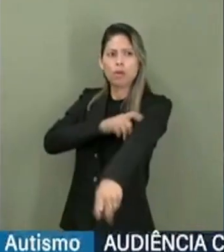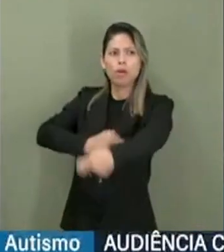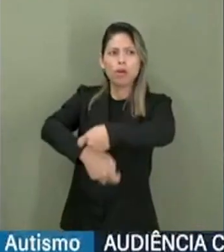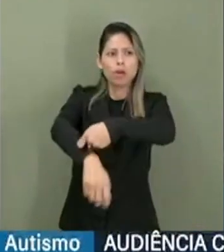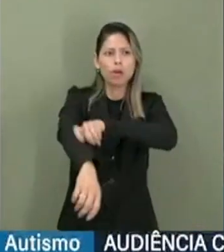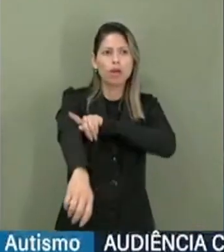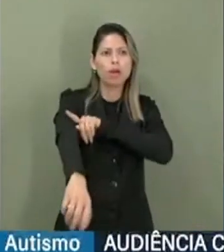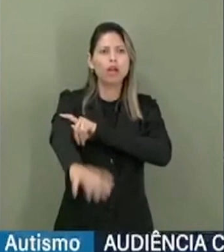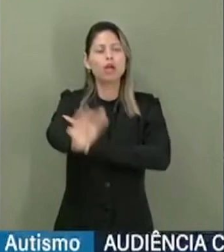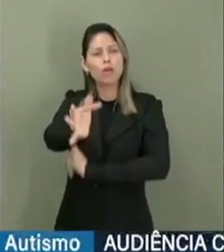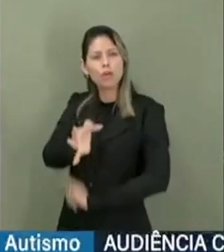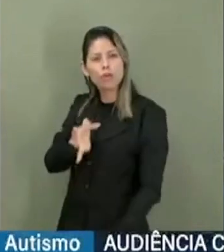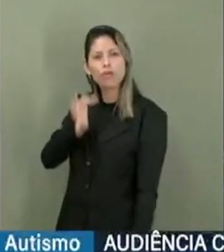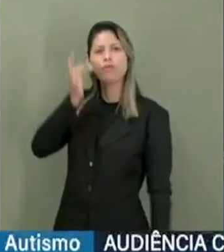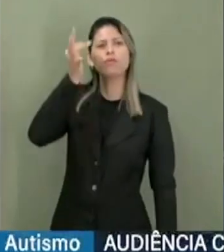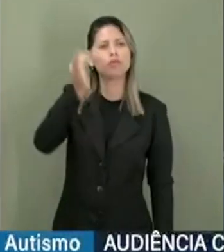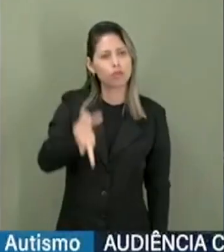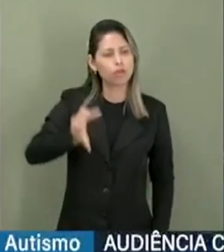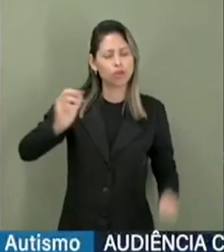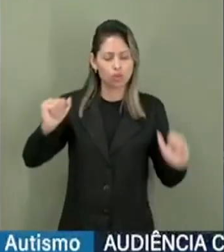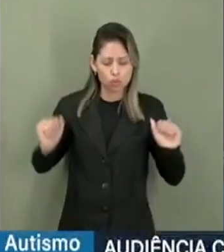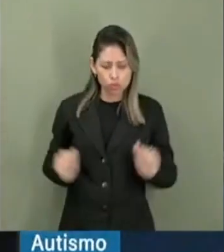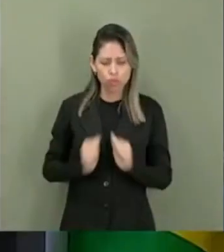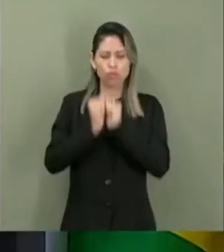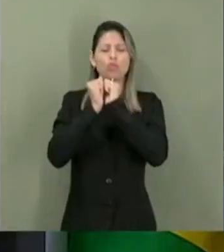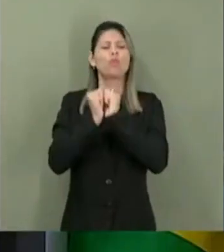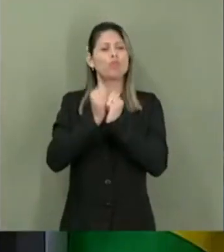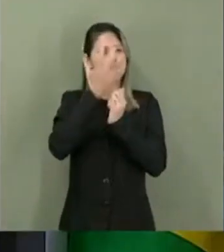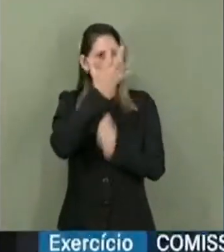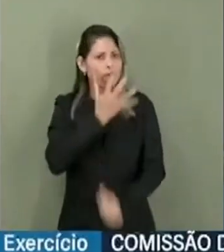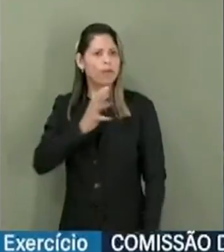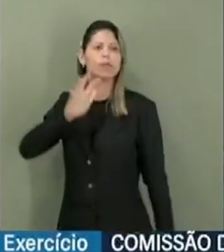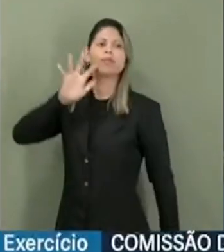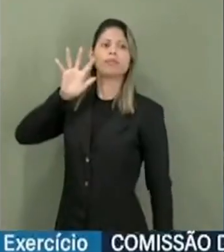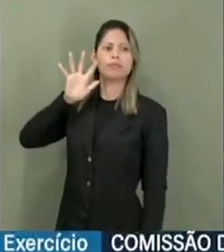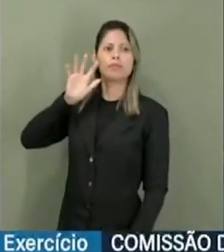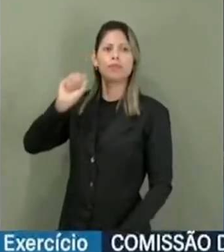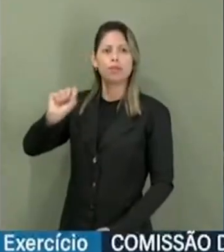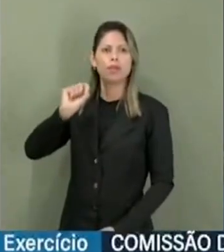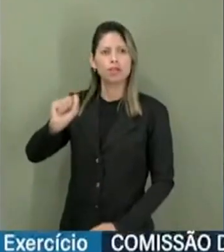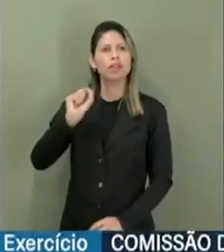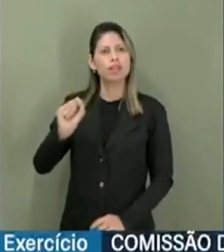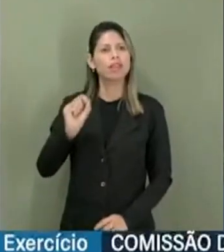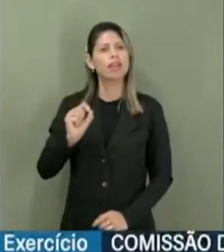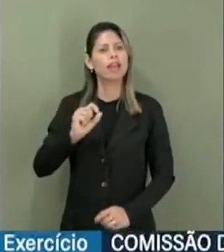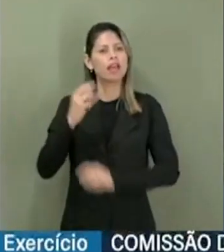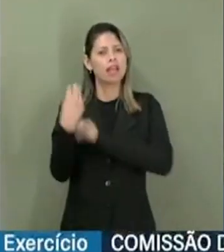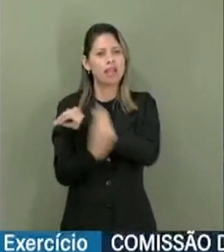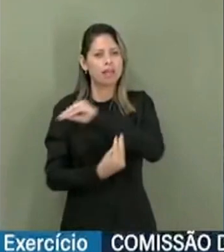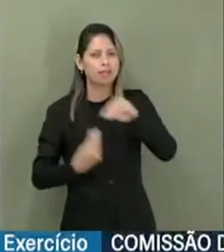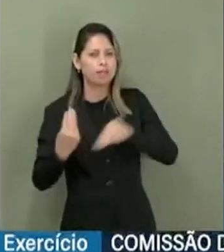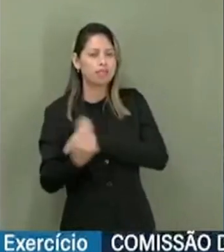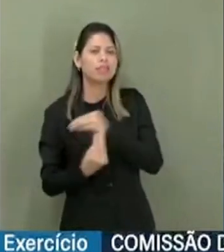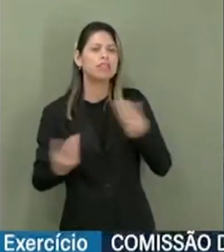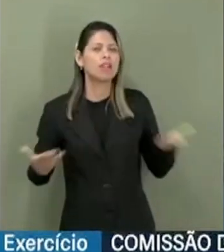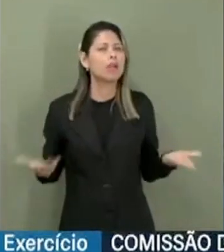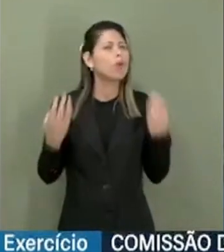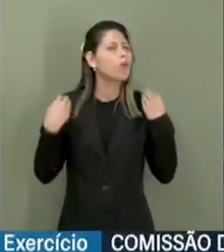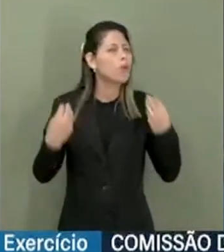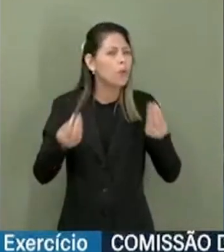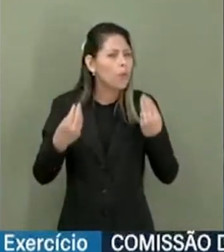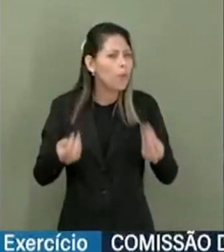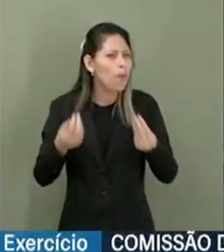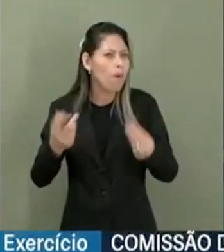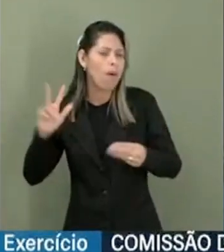para o futuro e prontos para desmascarar o discurso da mistificação como subir